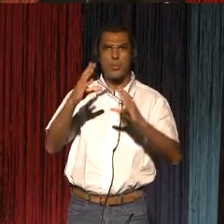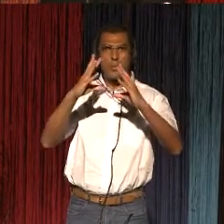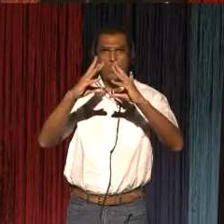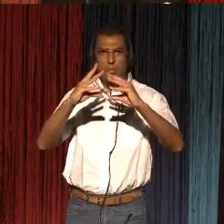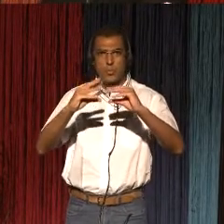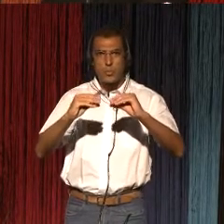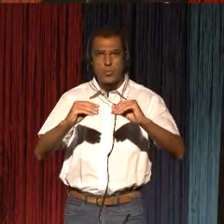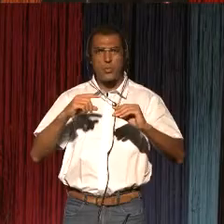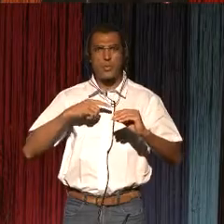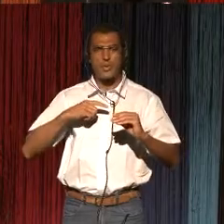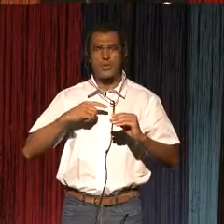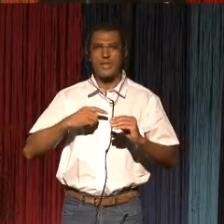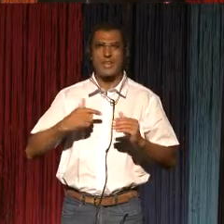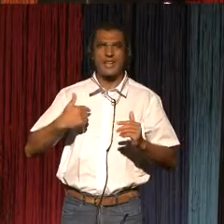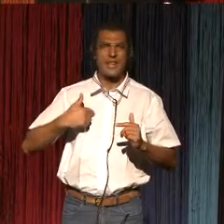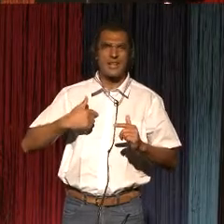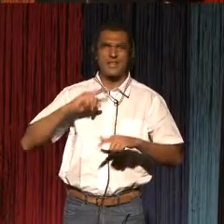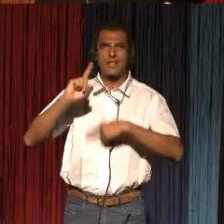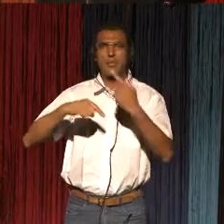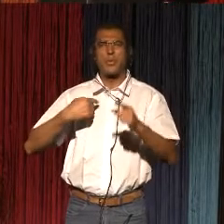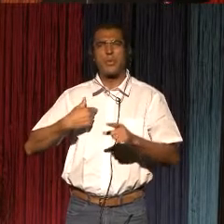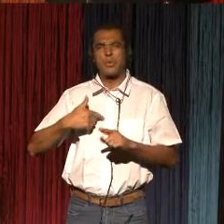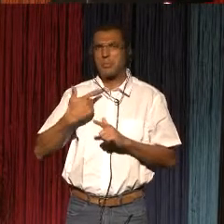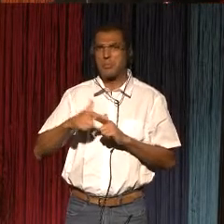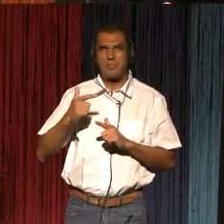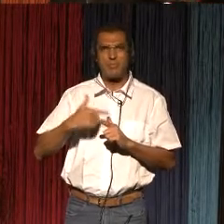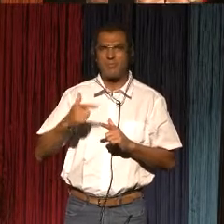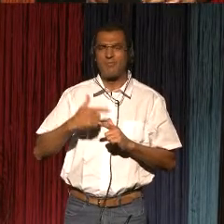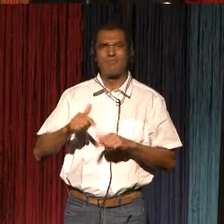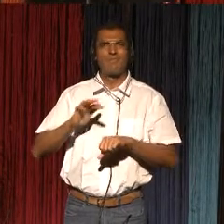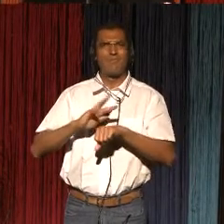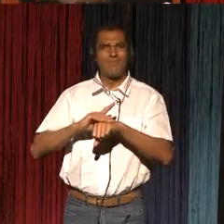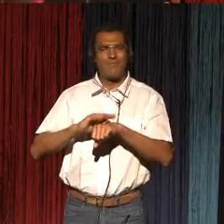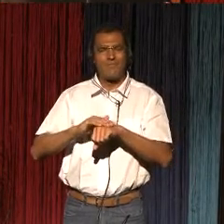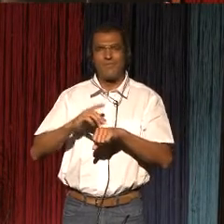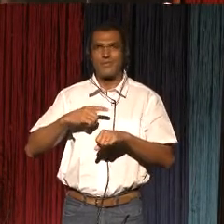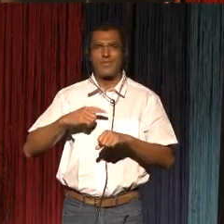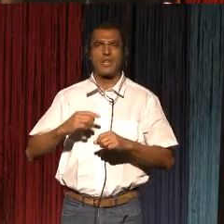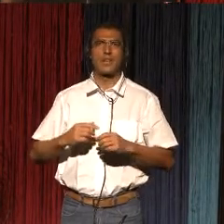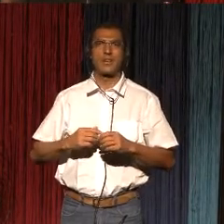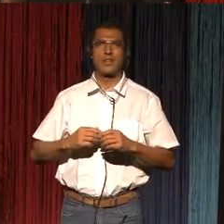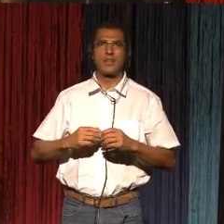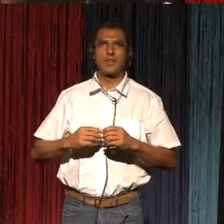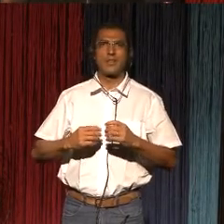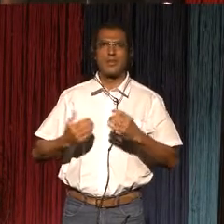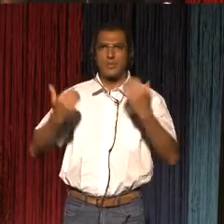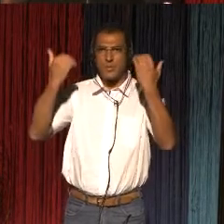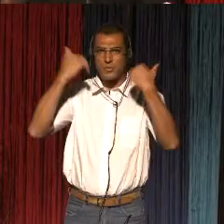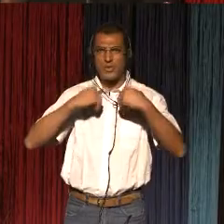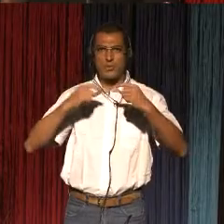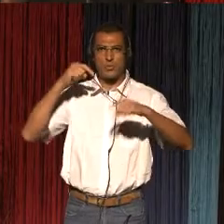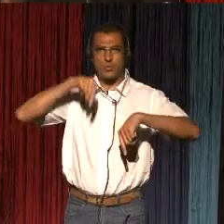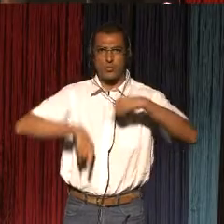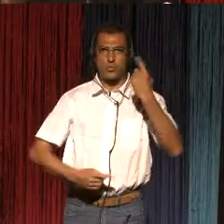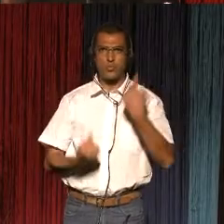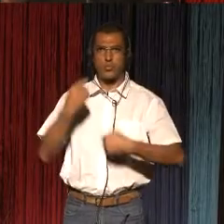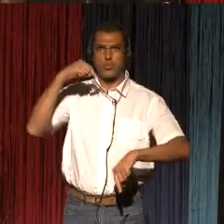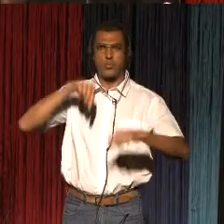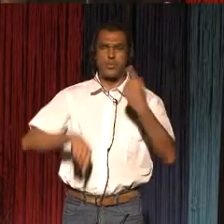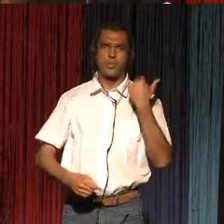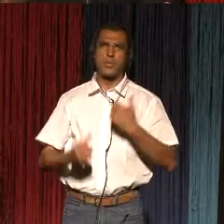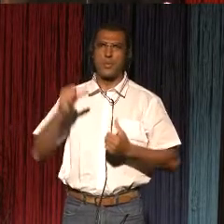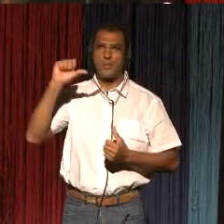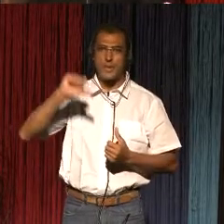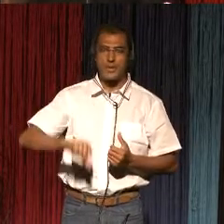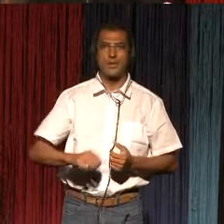vão determinar qual vai ser o tempo de vida das células e também as crianças que